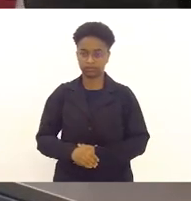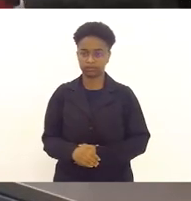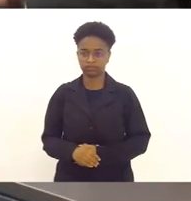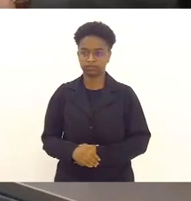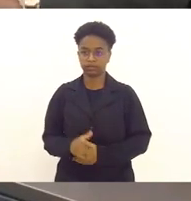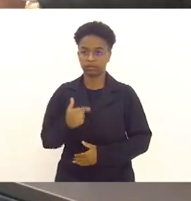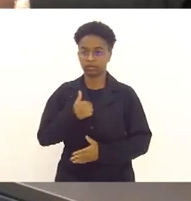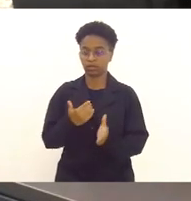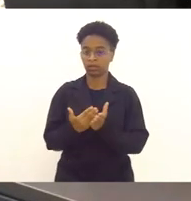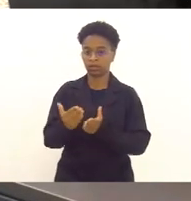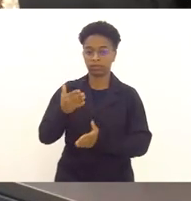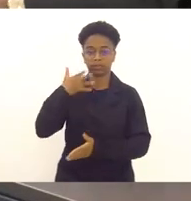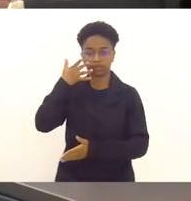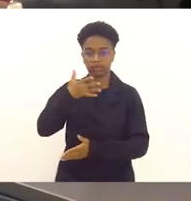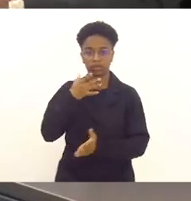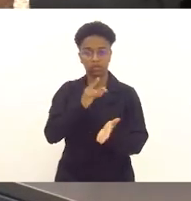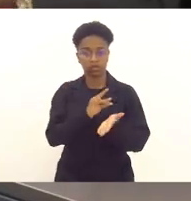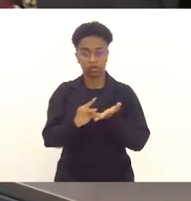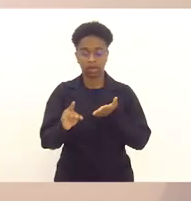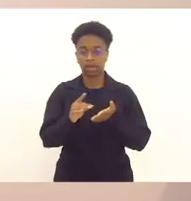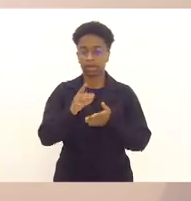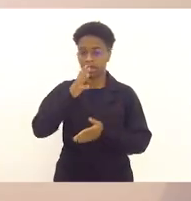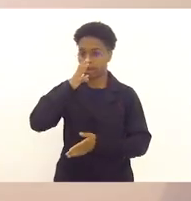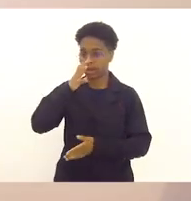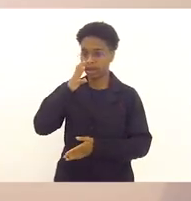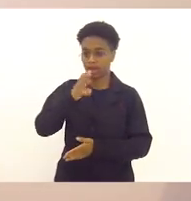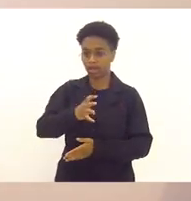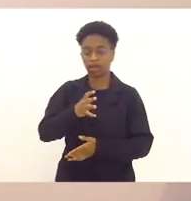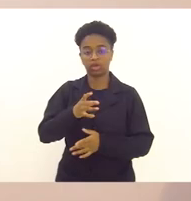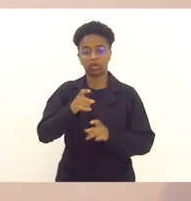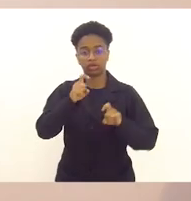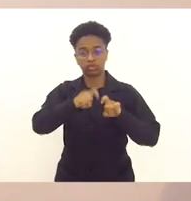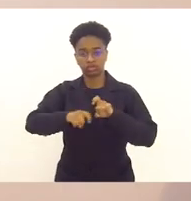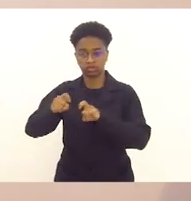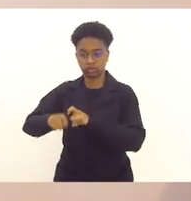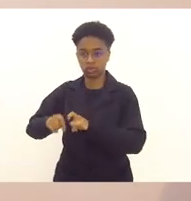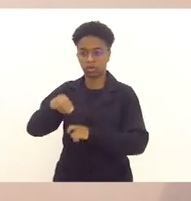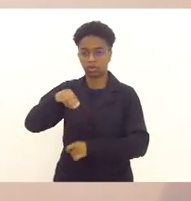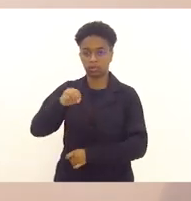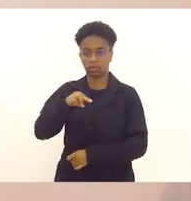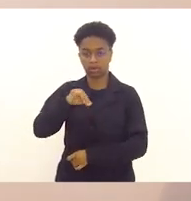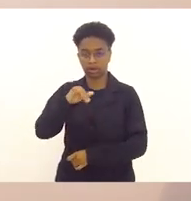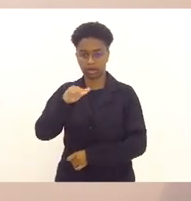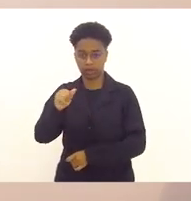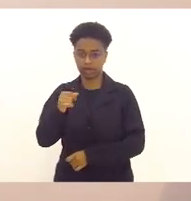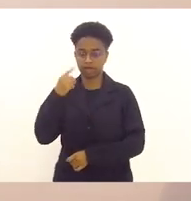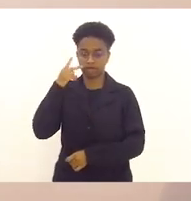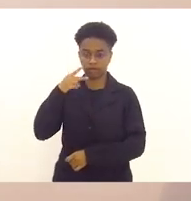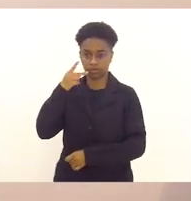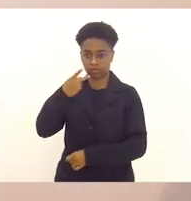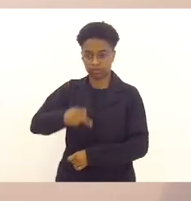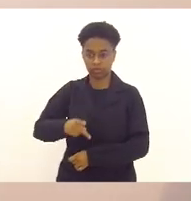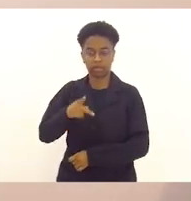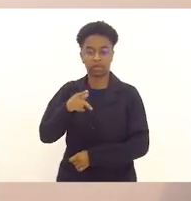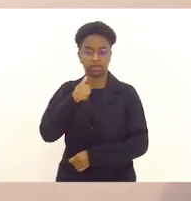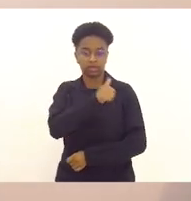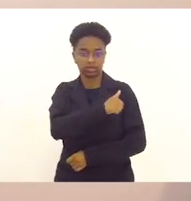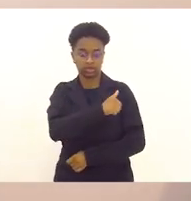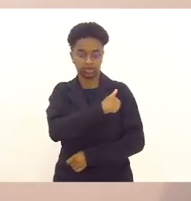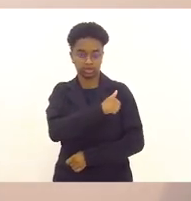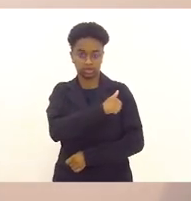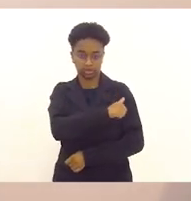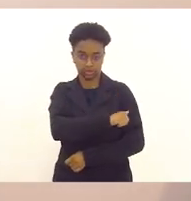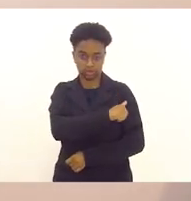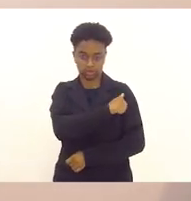iniciei minha fala repudiana ameaça de estupro corretivo sofrida pela Mônica Benício vereadora do Rio de Janeiro sapatão viúva de